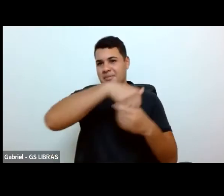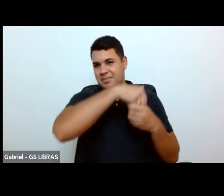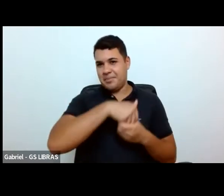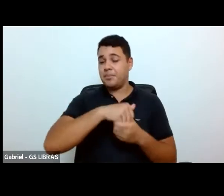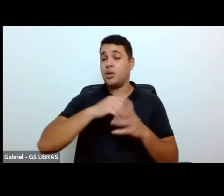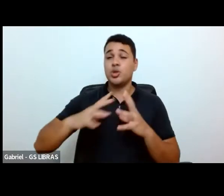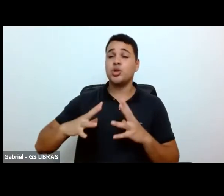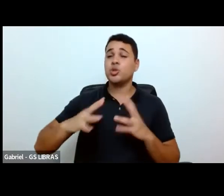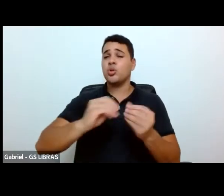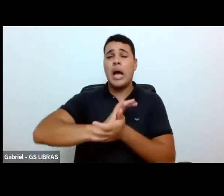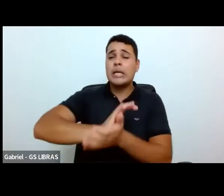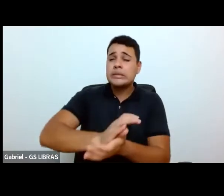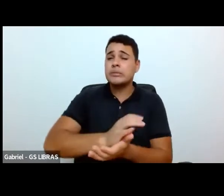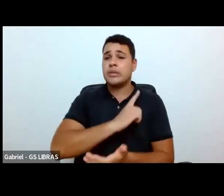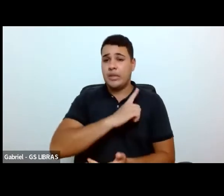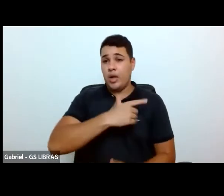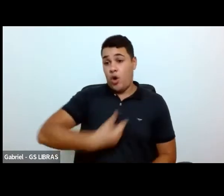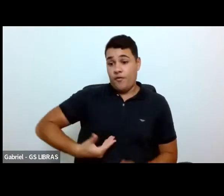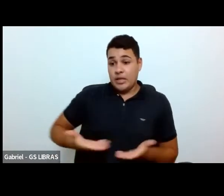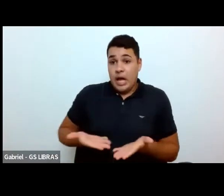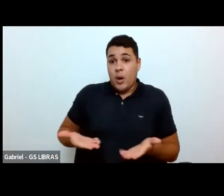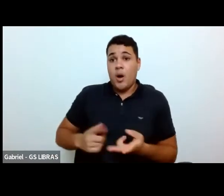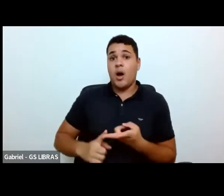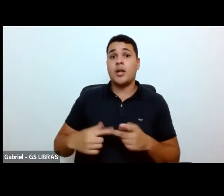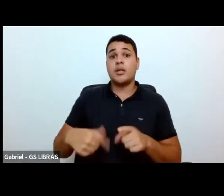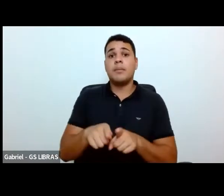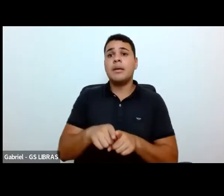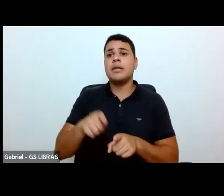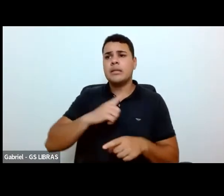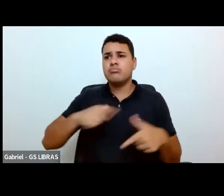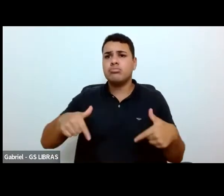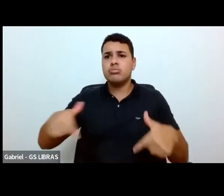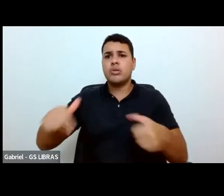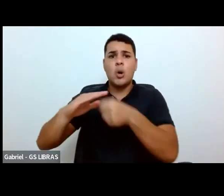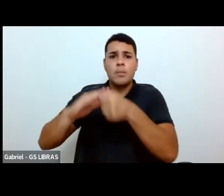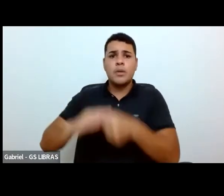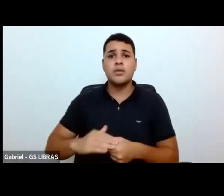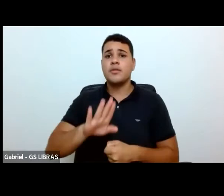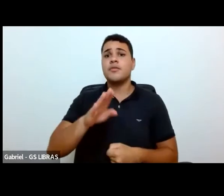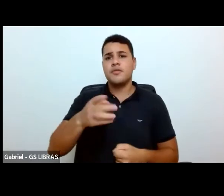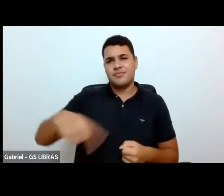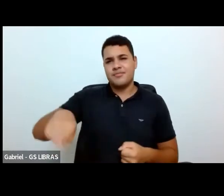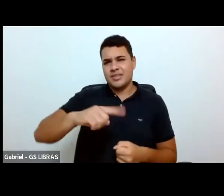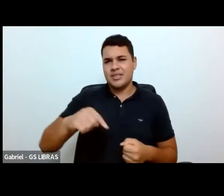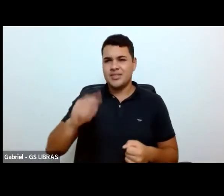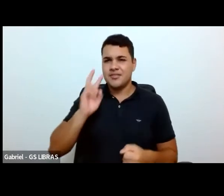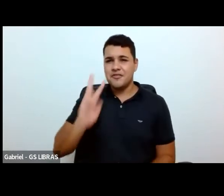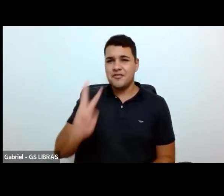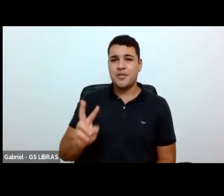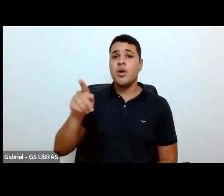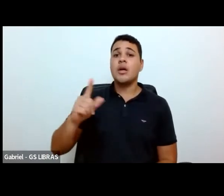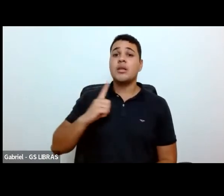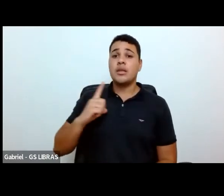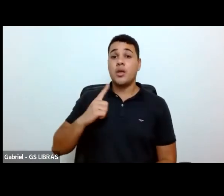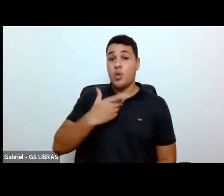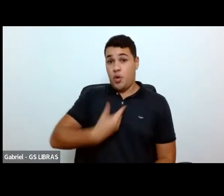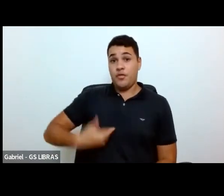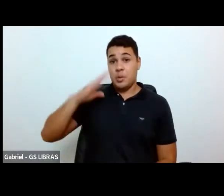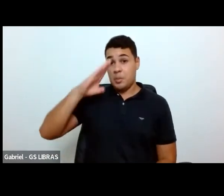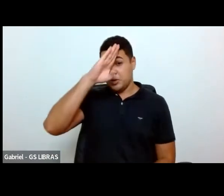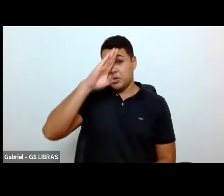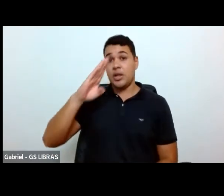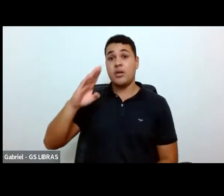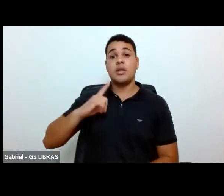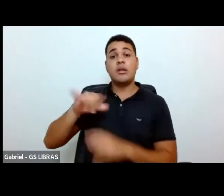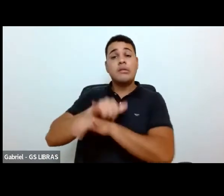está nesse governo, toda essa política anti-indigenista, né, essa semana o governo Bolsonaro aprovou uma portaria que cria um tal de